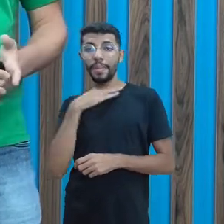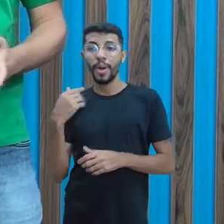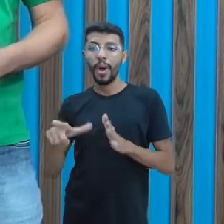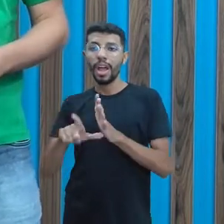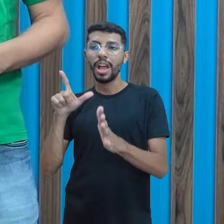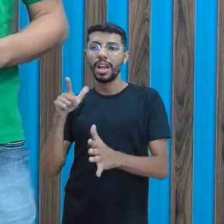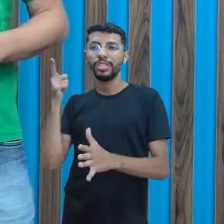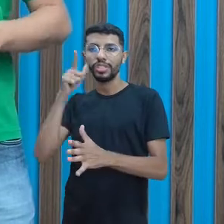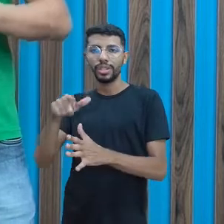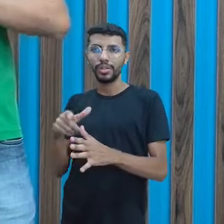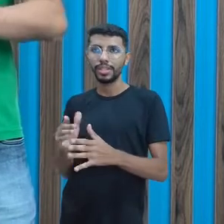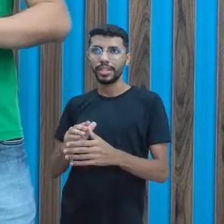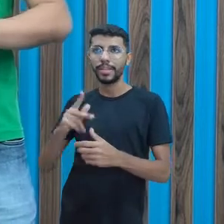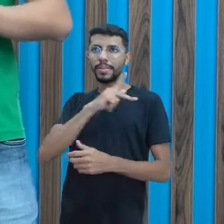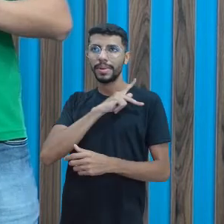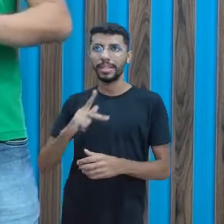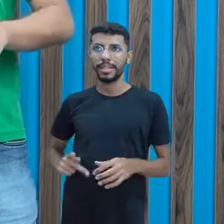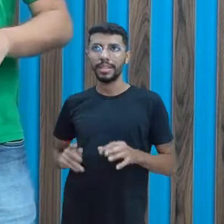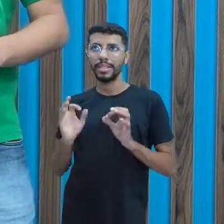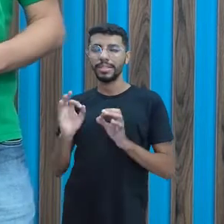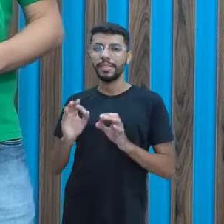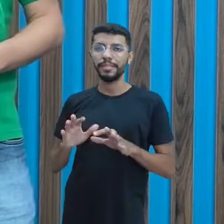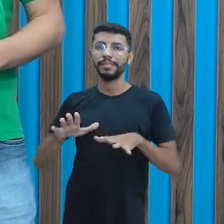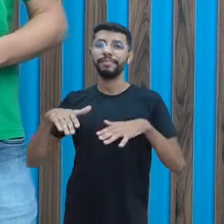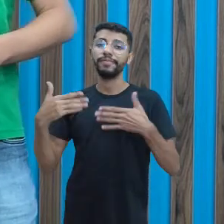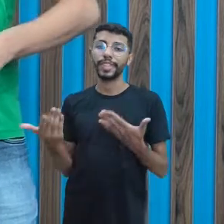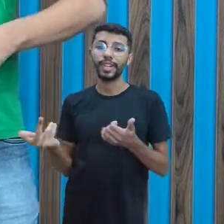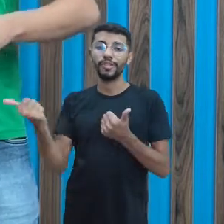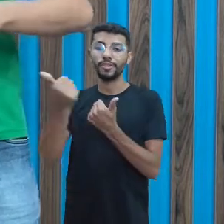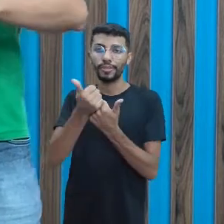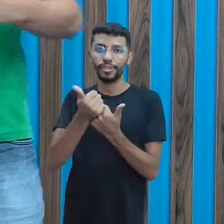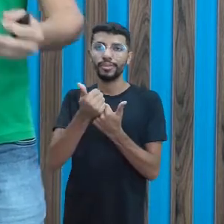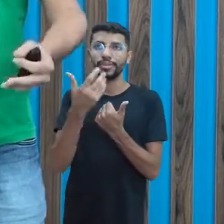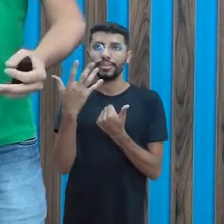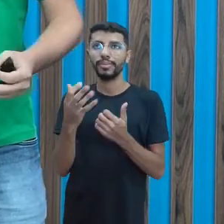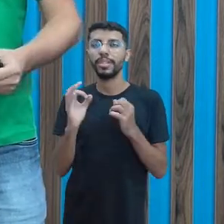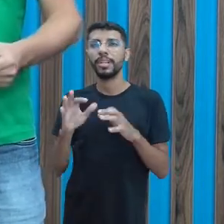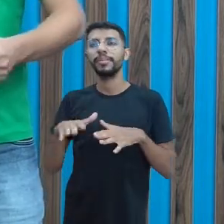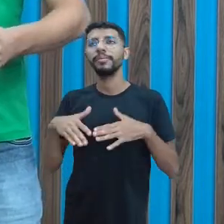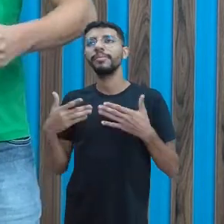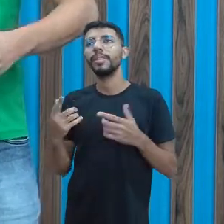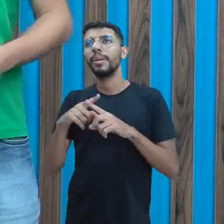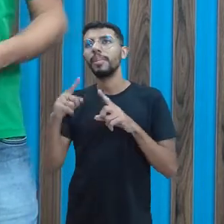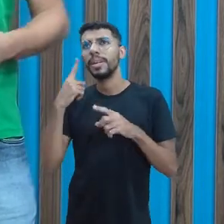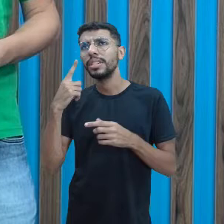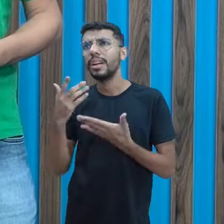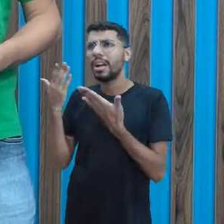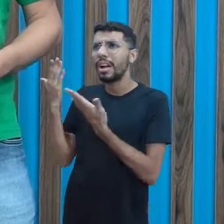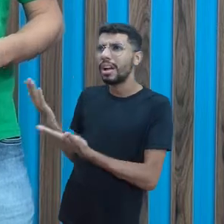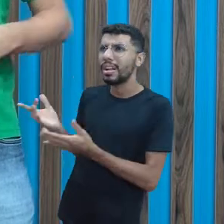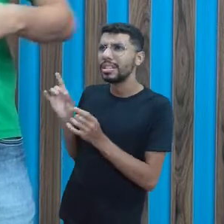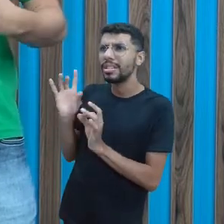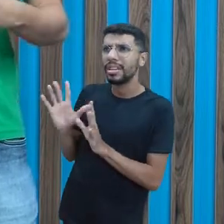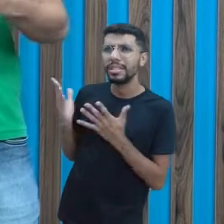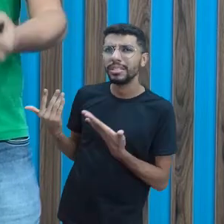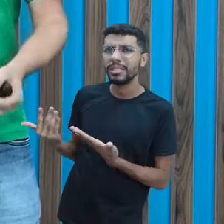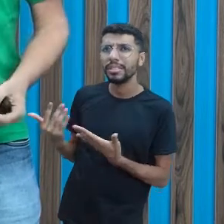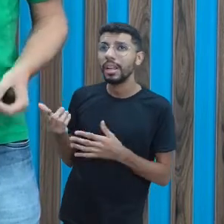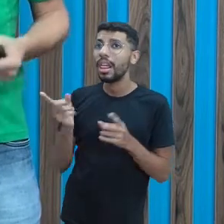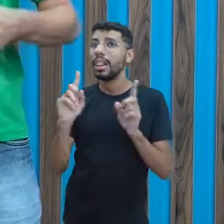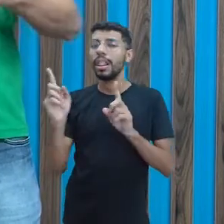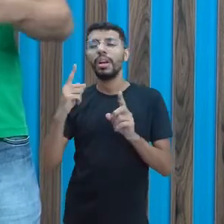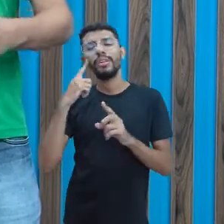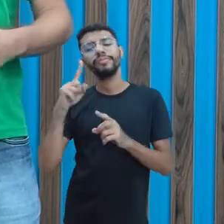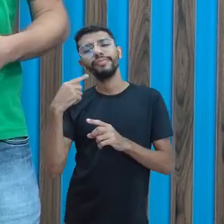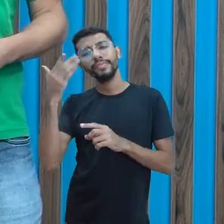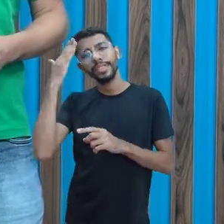depois da ditadura. E para finalizar, eu quero marcar só o seguinte. Bom, professor, ficou por isso mesmo. De certo modo, a gente sabe que não houve uma